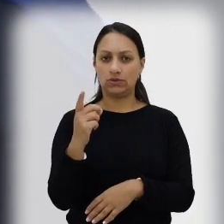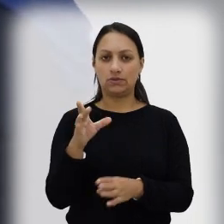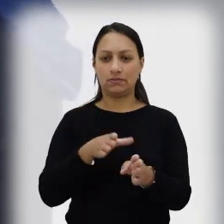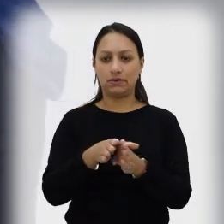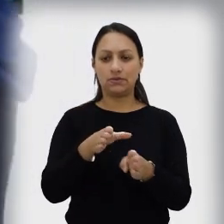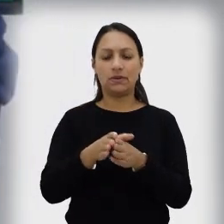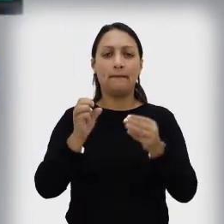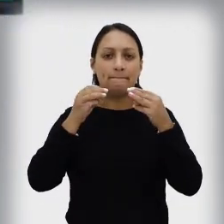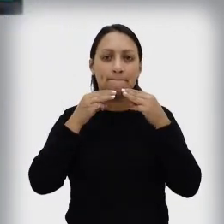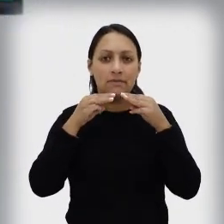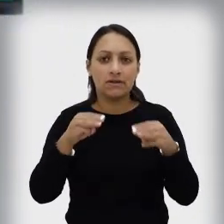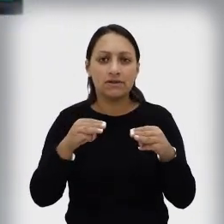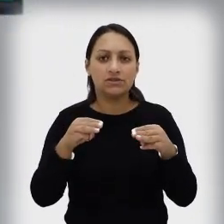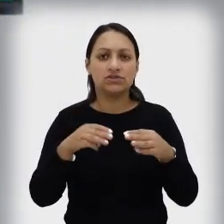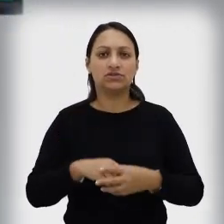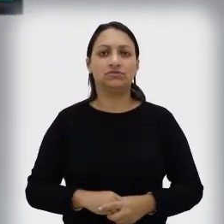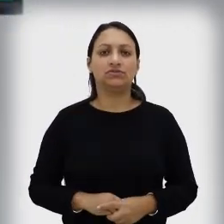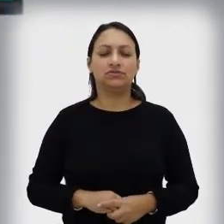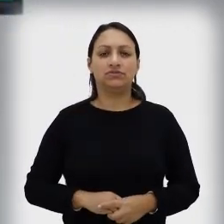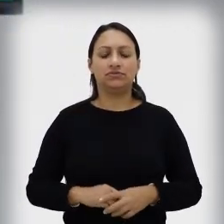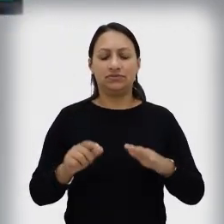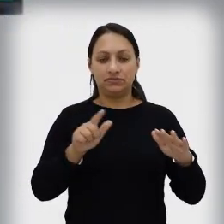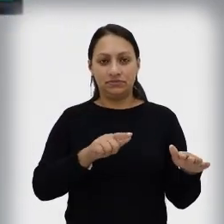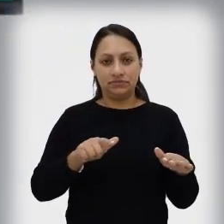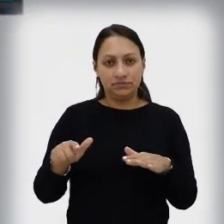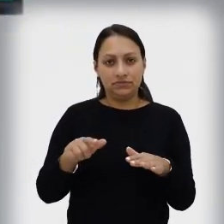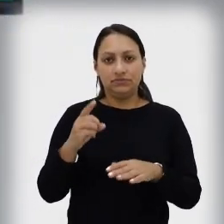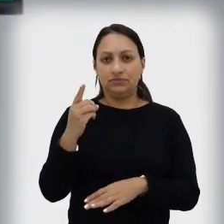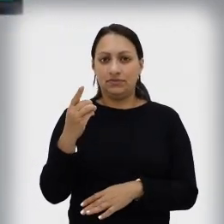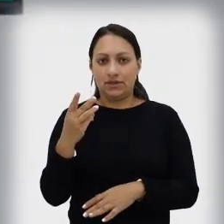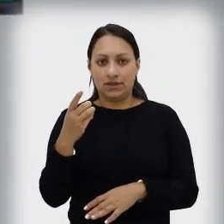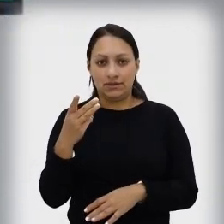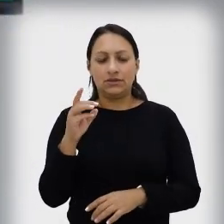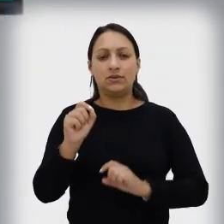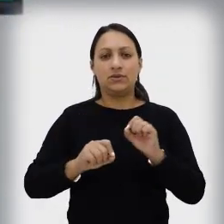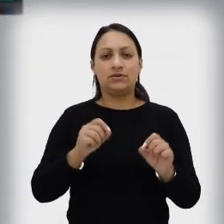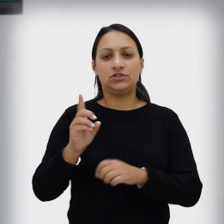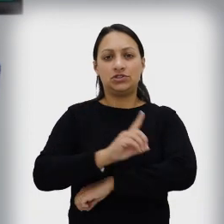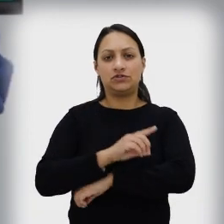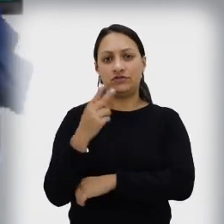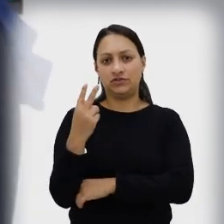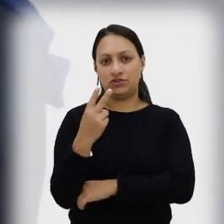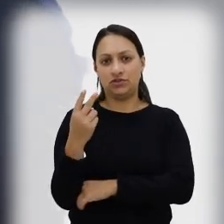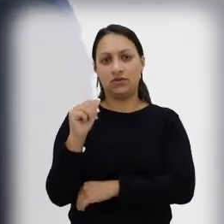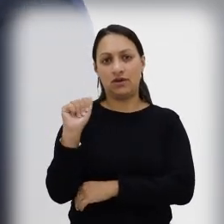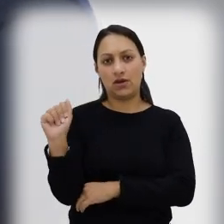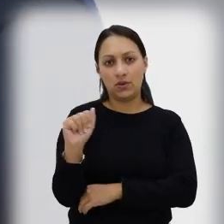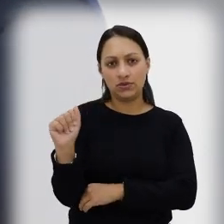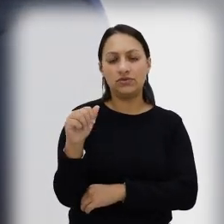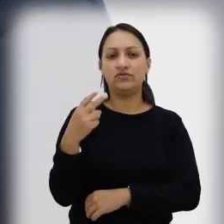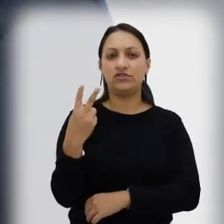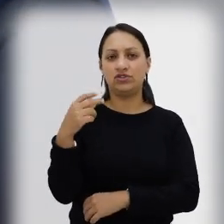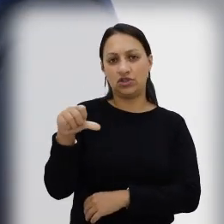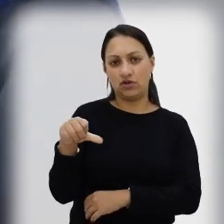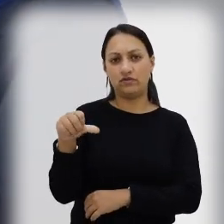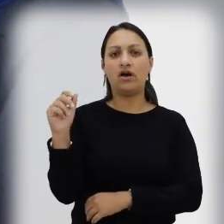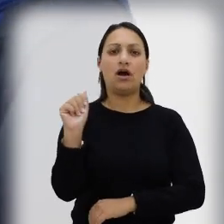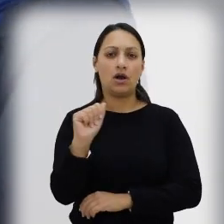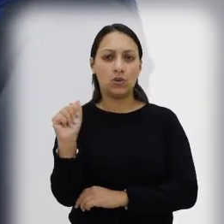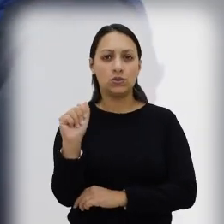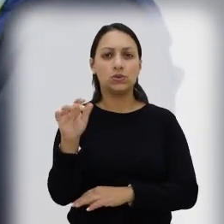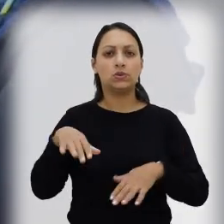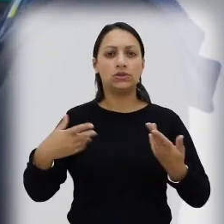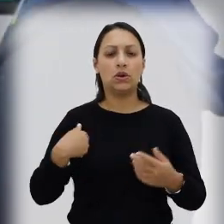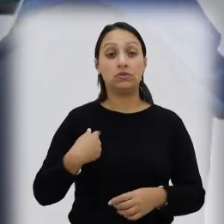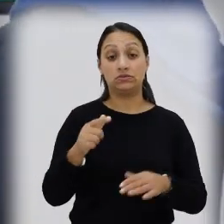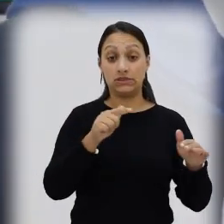de marketing na semana 12 e semana 13, que vai ser, então, 22 de agosto e 29 de agosto. Então, uma semana